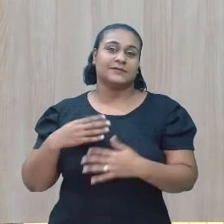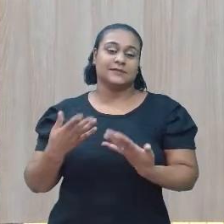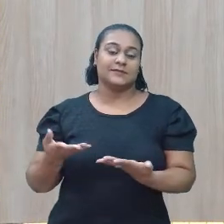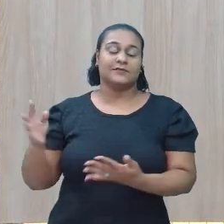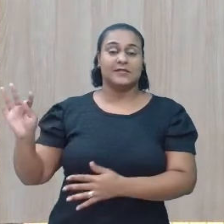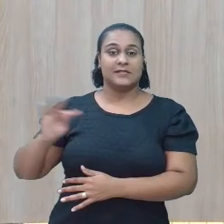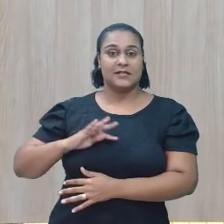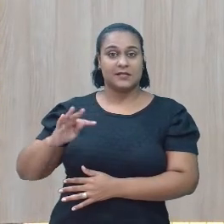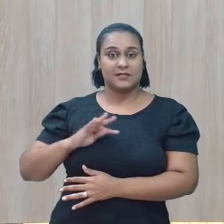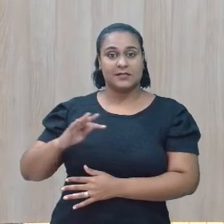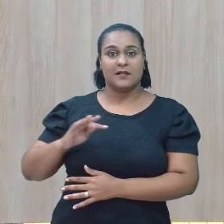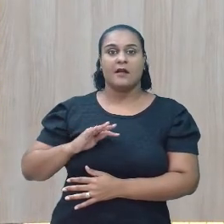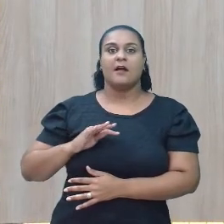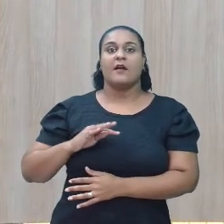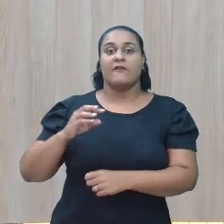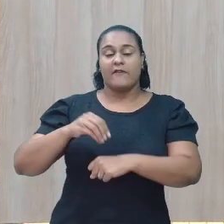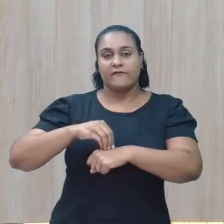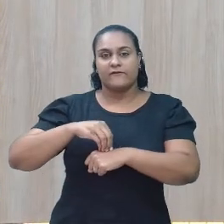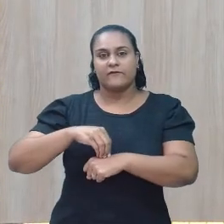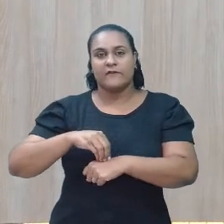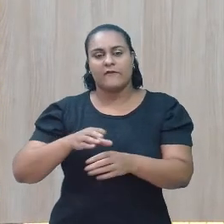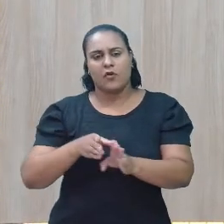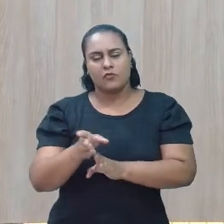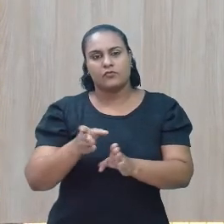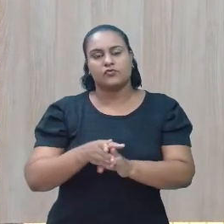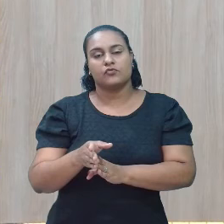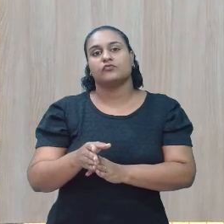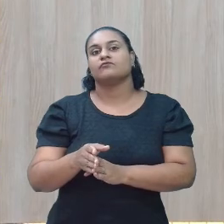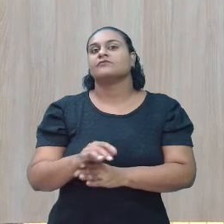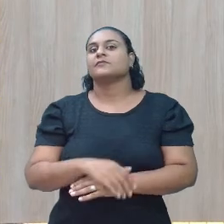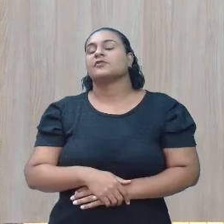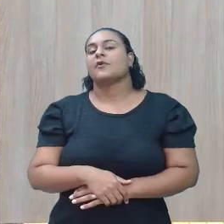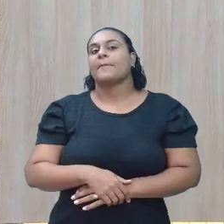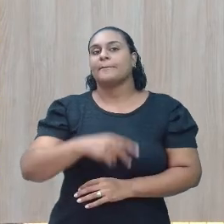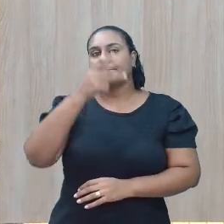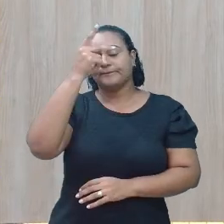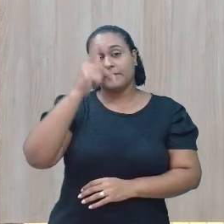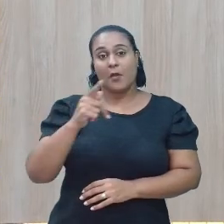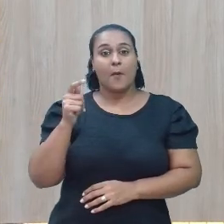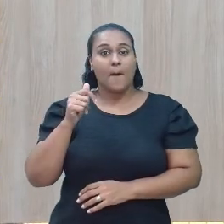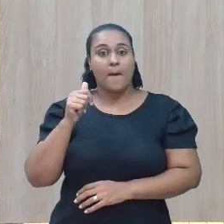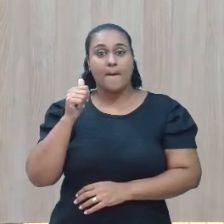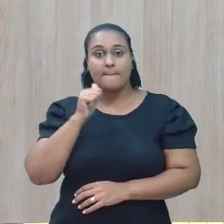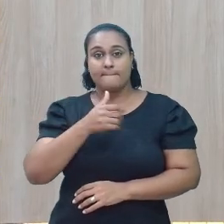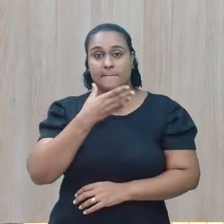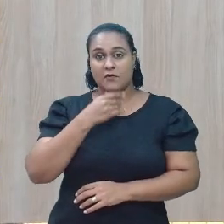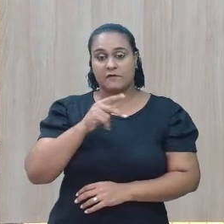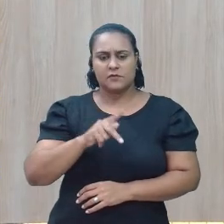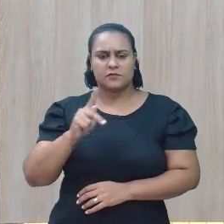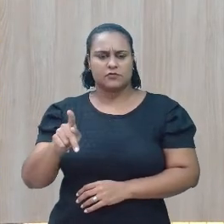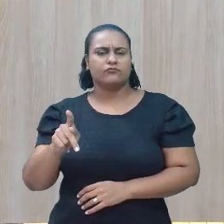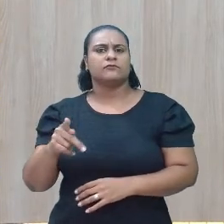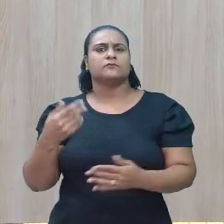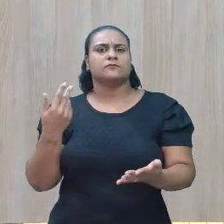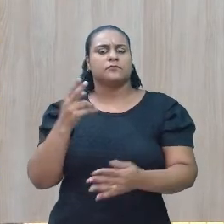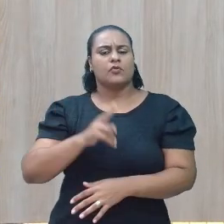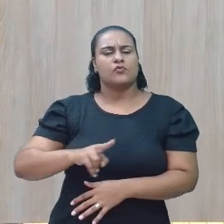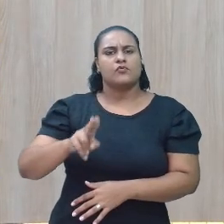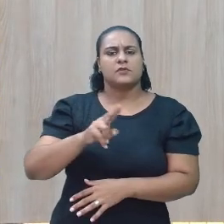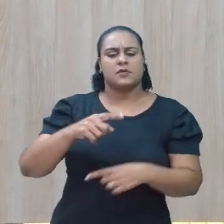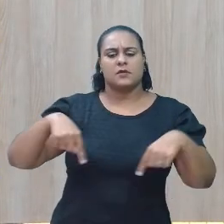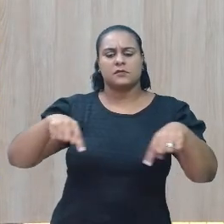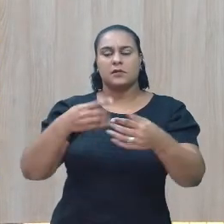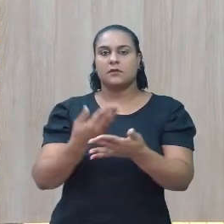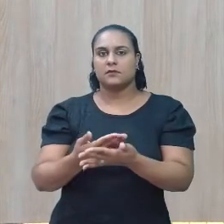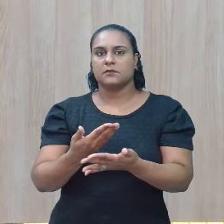técnicas vai ficar como sugestão para os colegas professores e professoras trabalharem em sala de aula. Mas eu acho importante partir